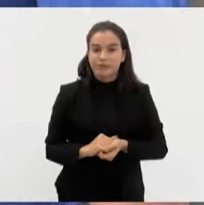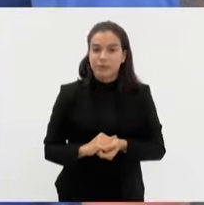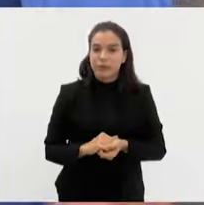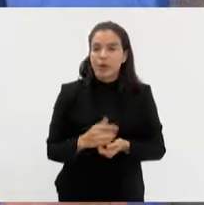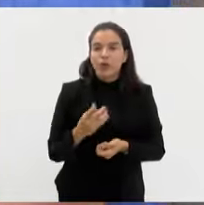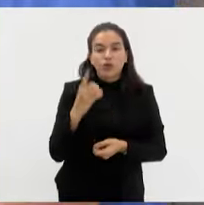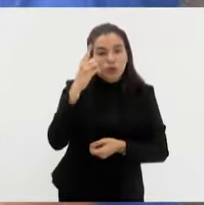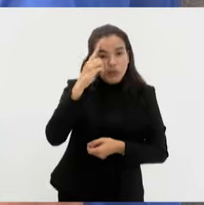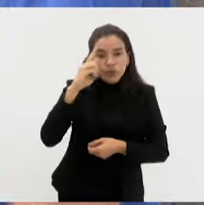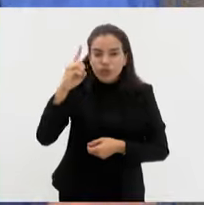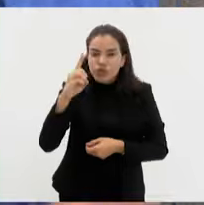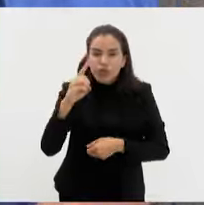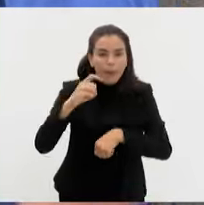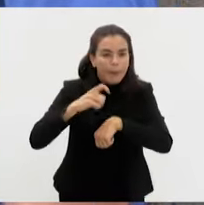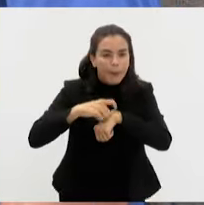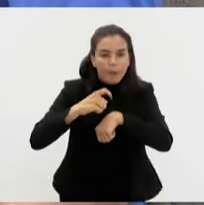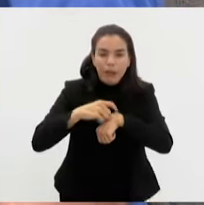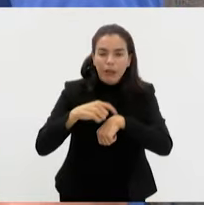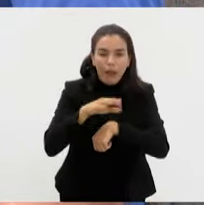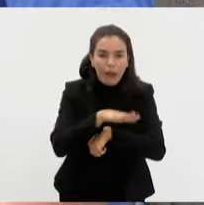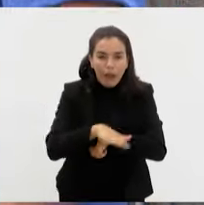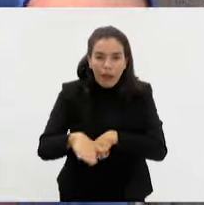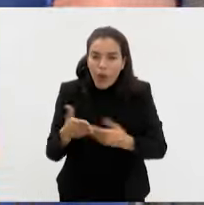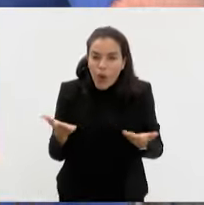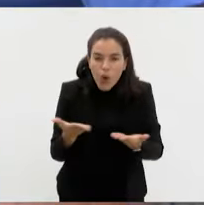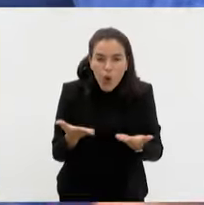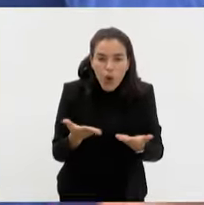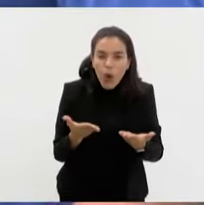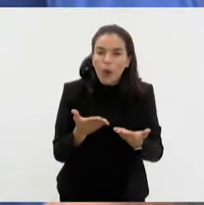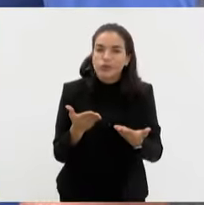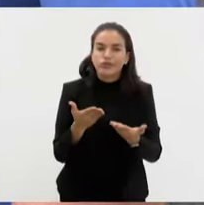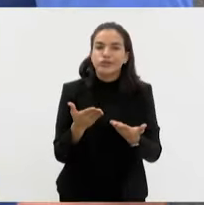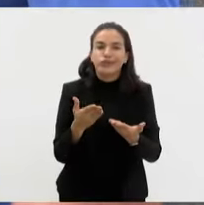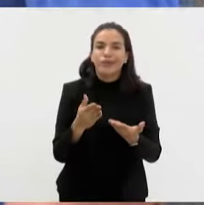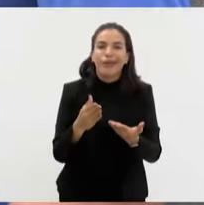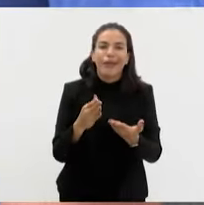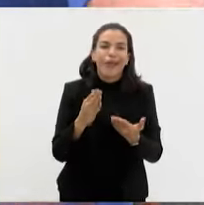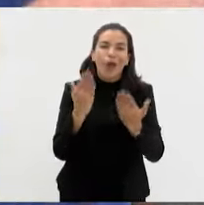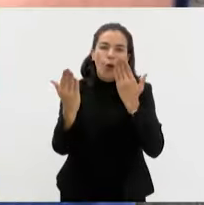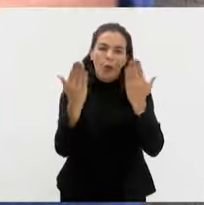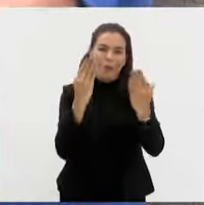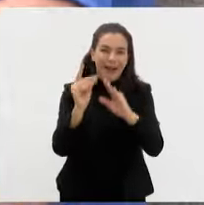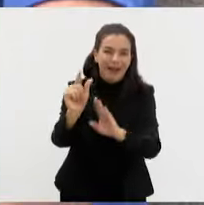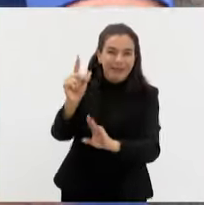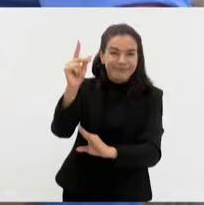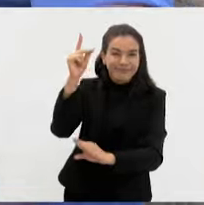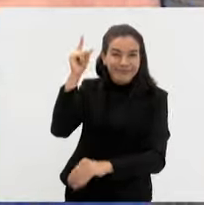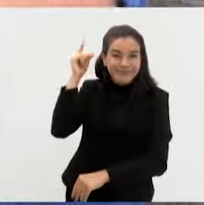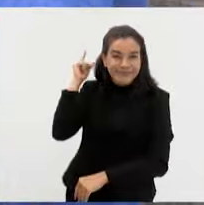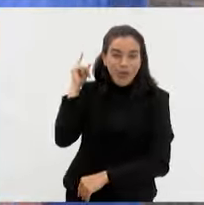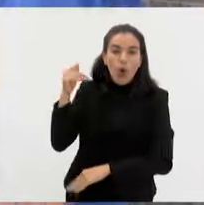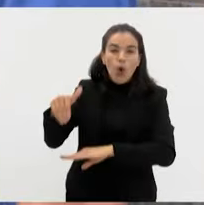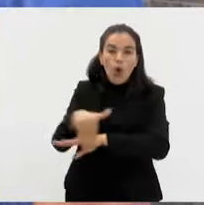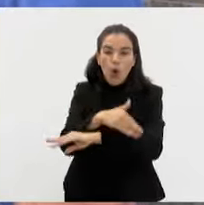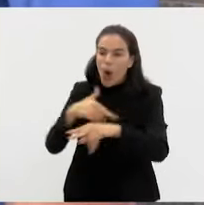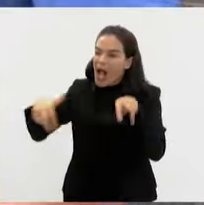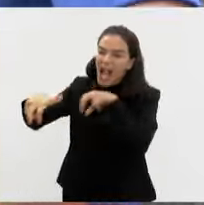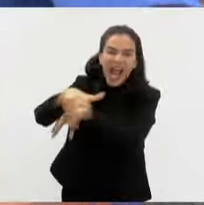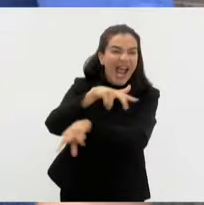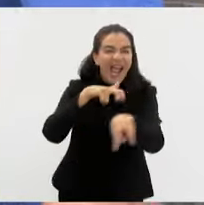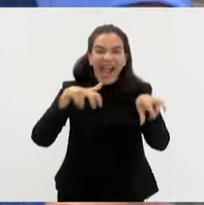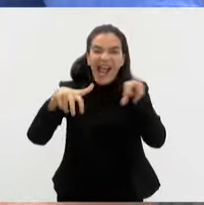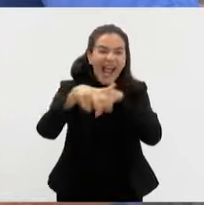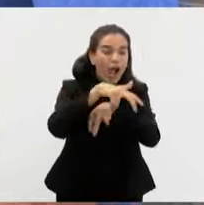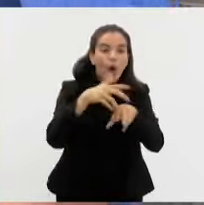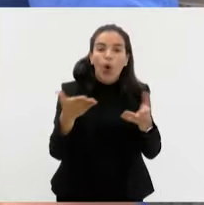que a gente vive momentos em que as crianças hoje não são como na nossa época, né, que era criada na rua, corria, brincava, todo mundo